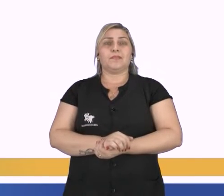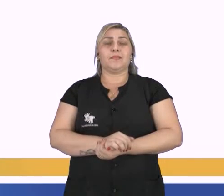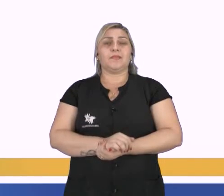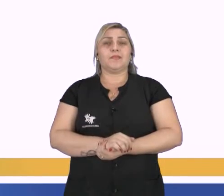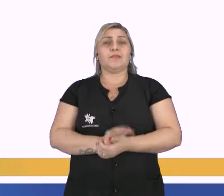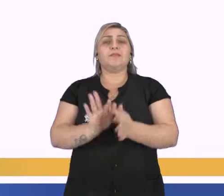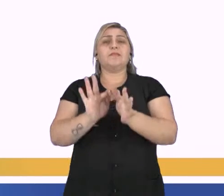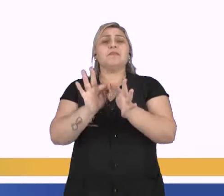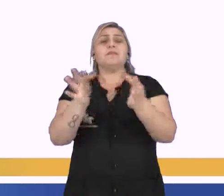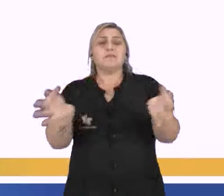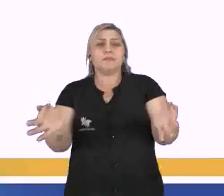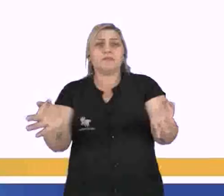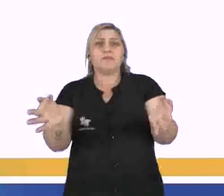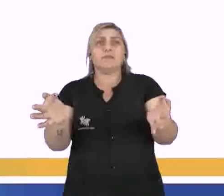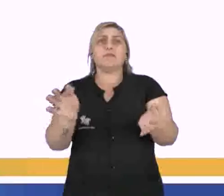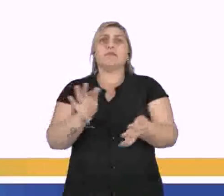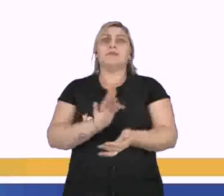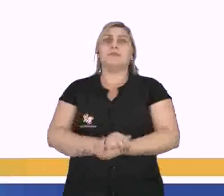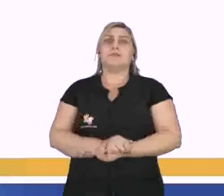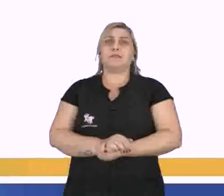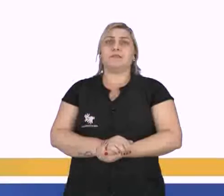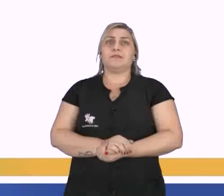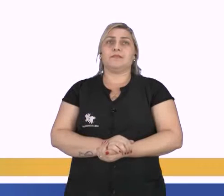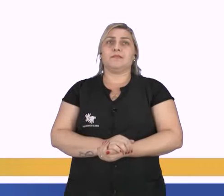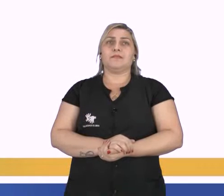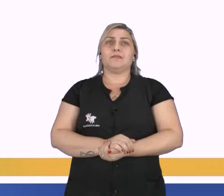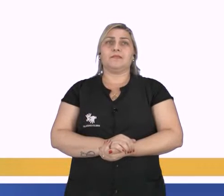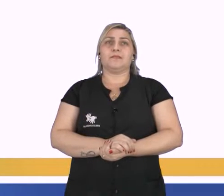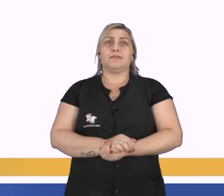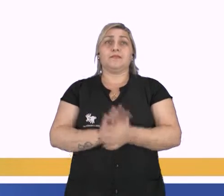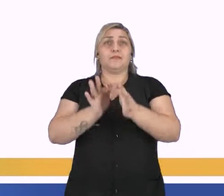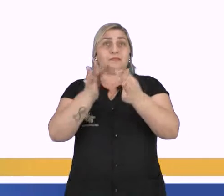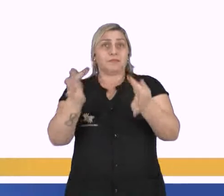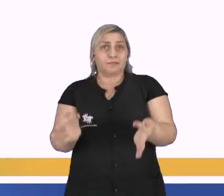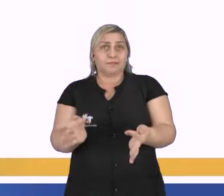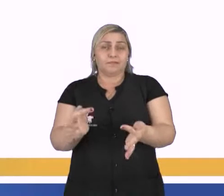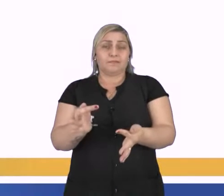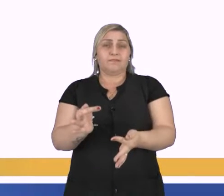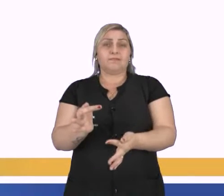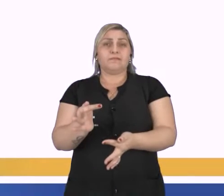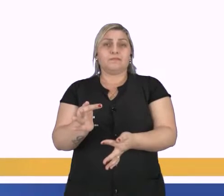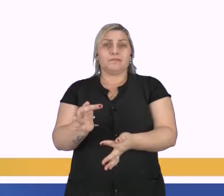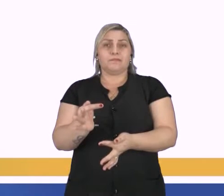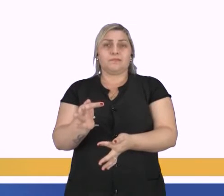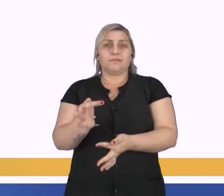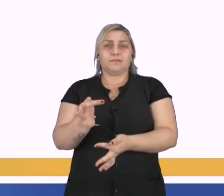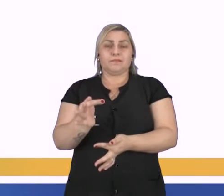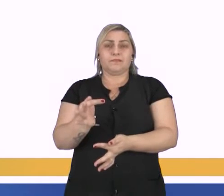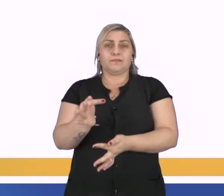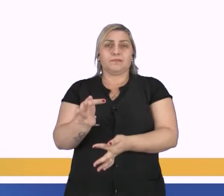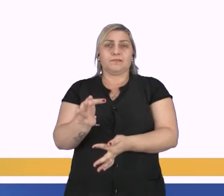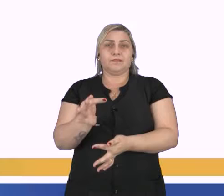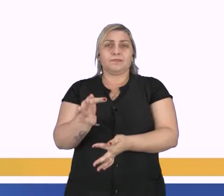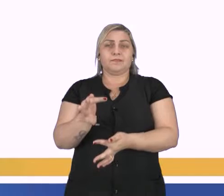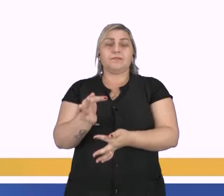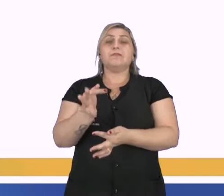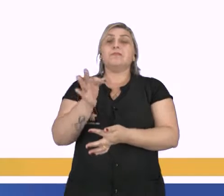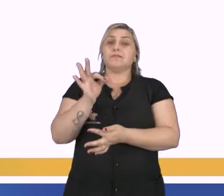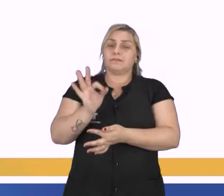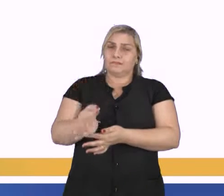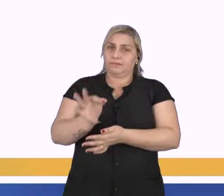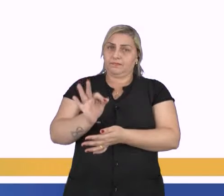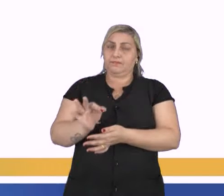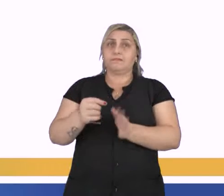frase é essa, né? Vamos ver. Nessa aqui trata-se de uma frase, o quê? Afirmativa,